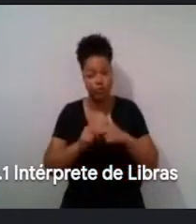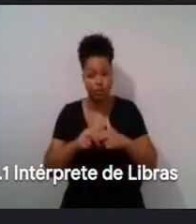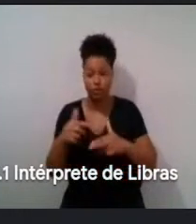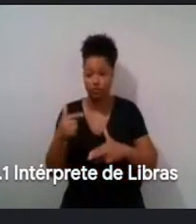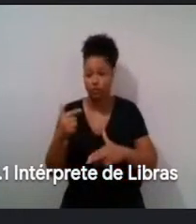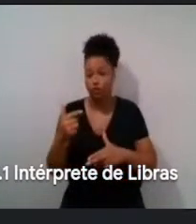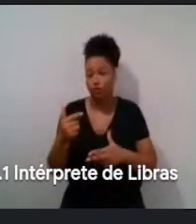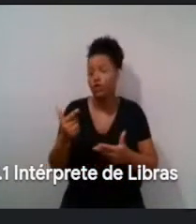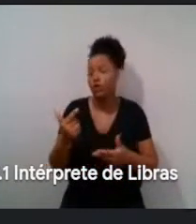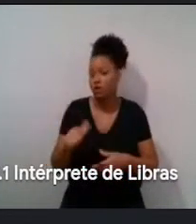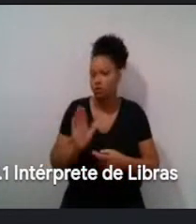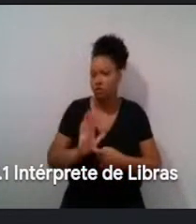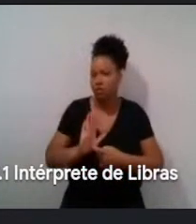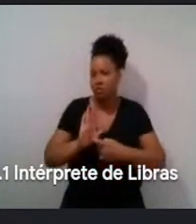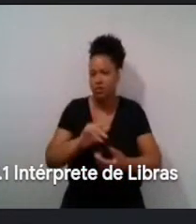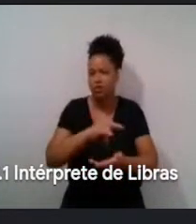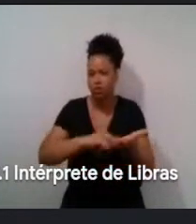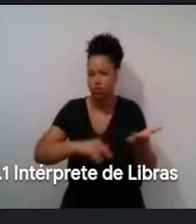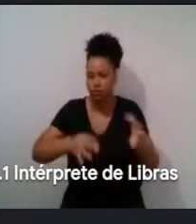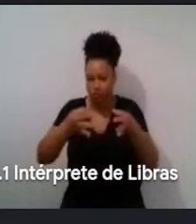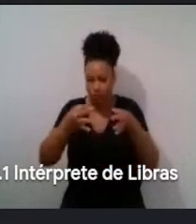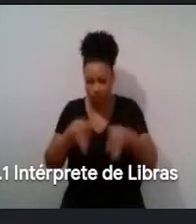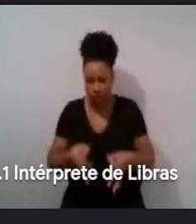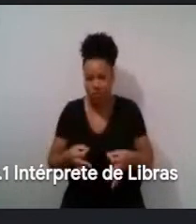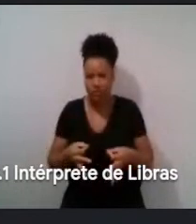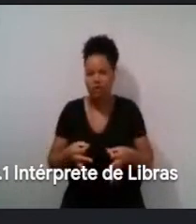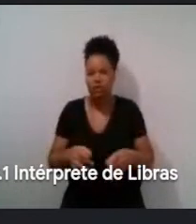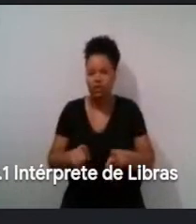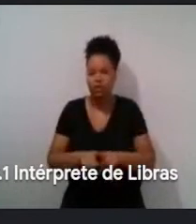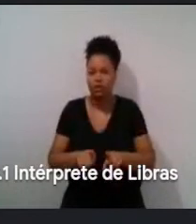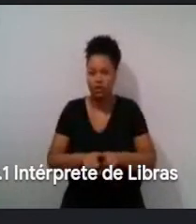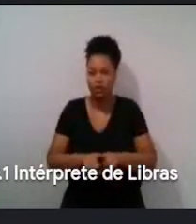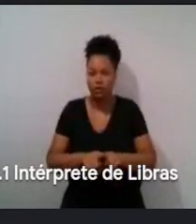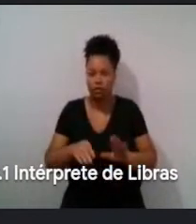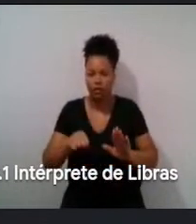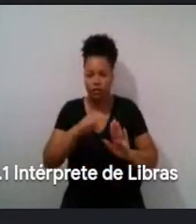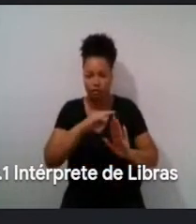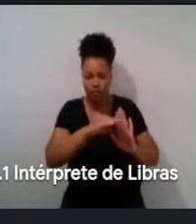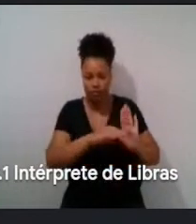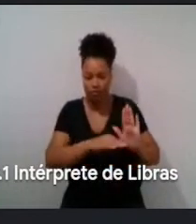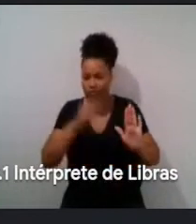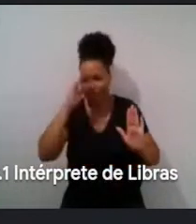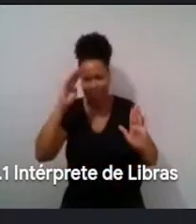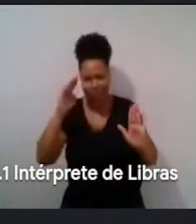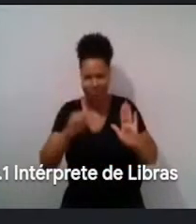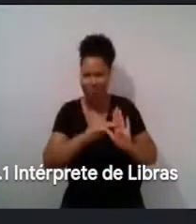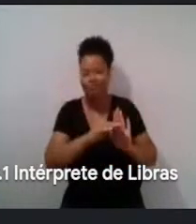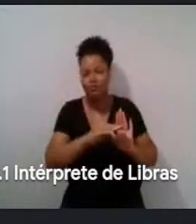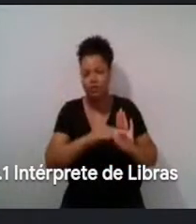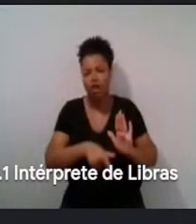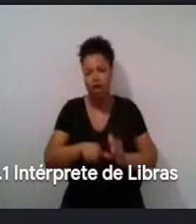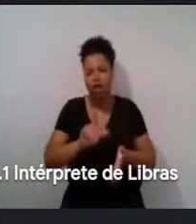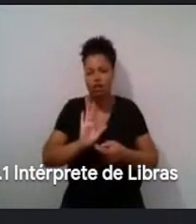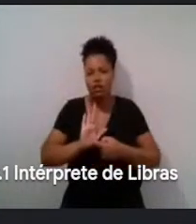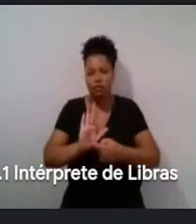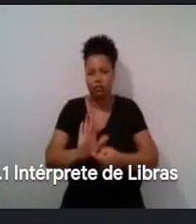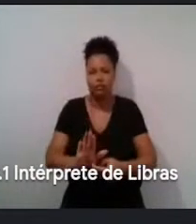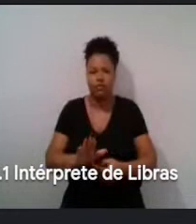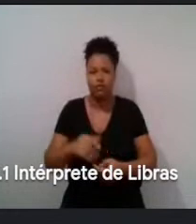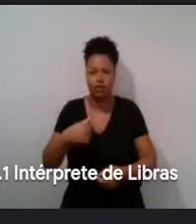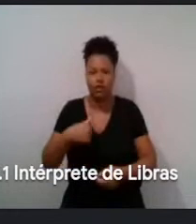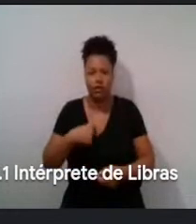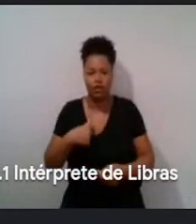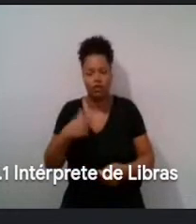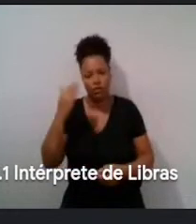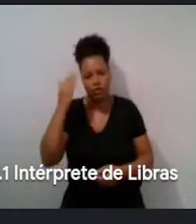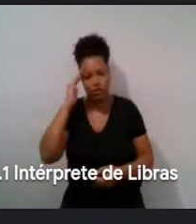apresentado a documentação correta e por violação às resoluções acima, eu considero e tenho entendimento